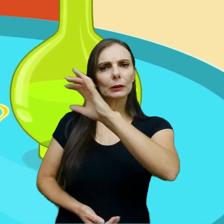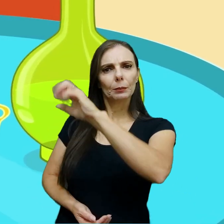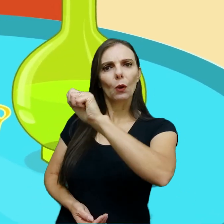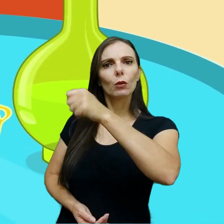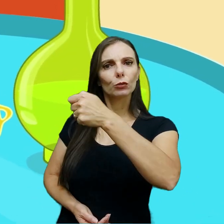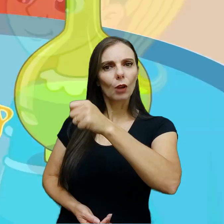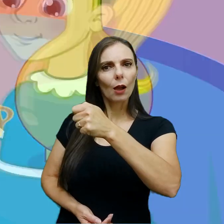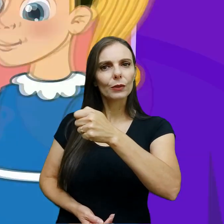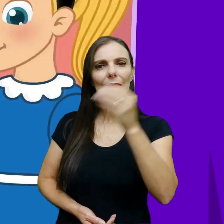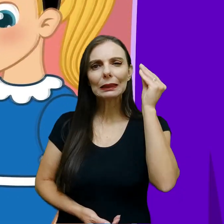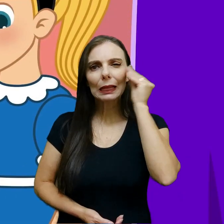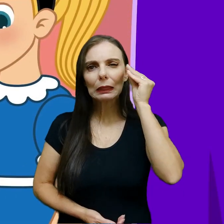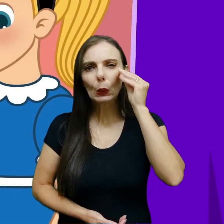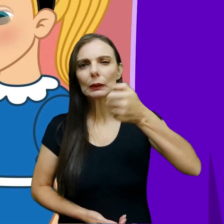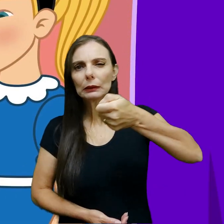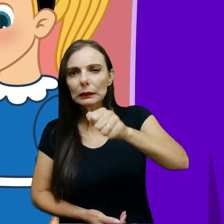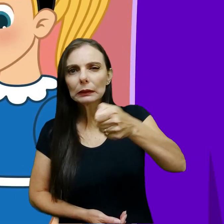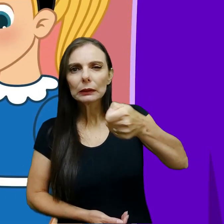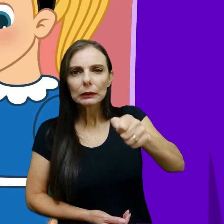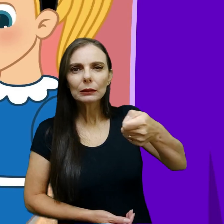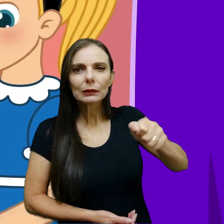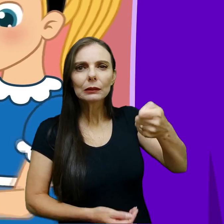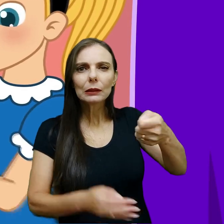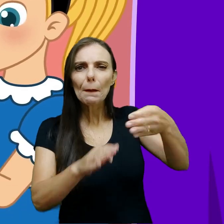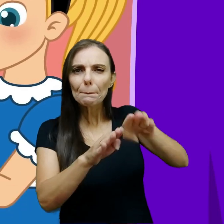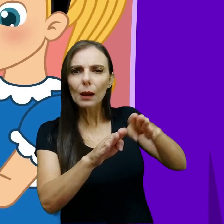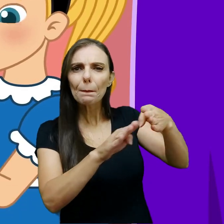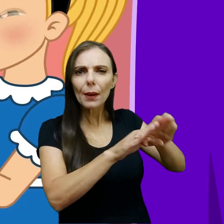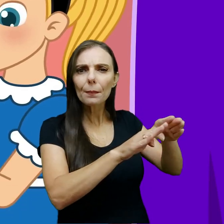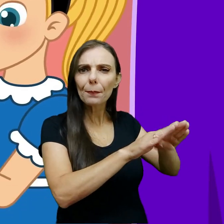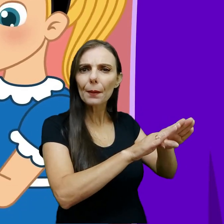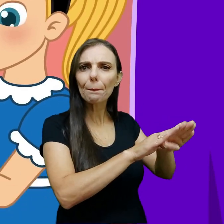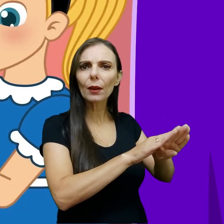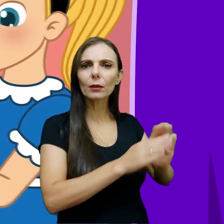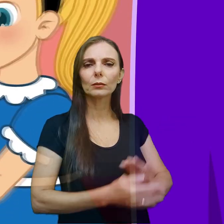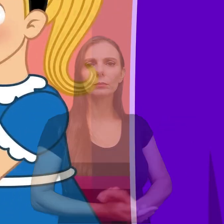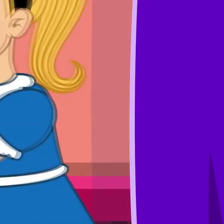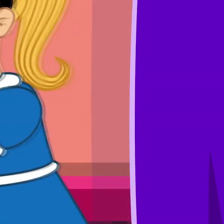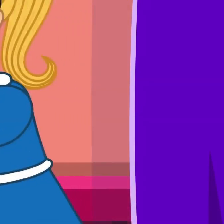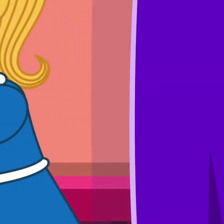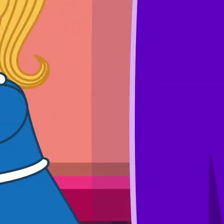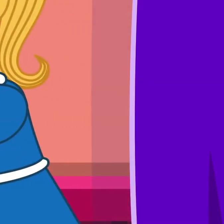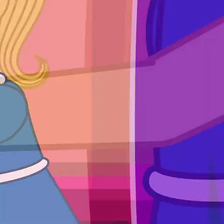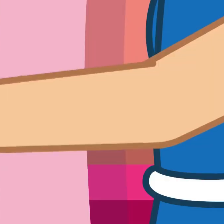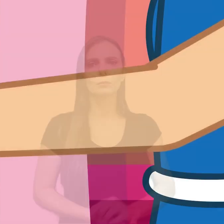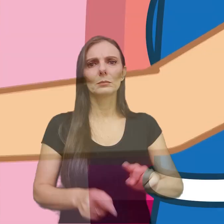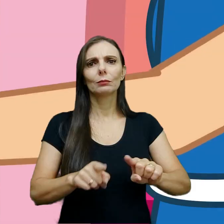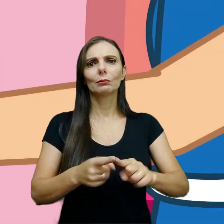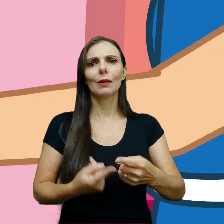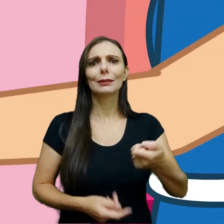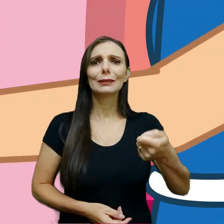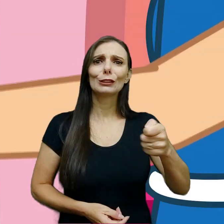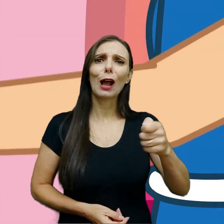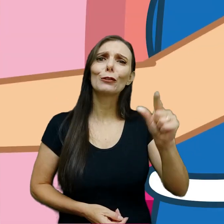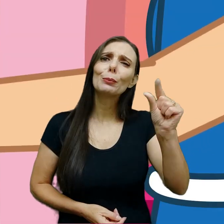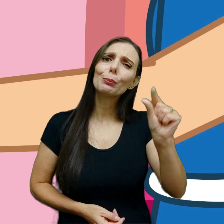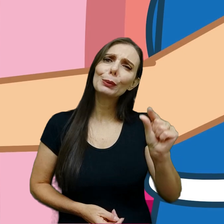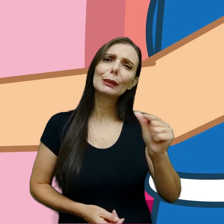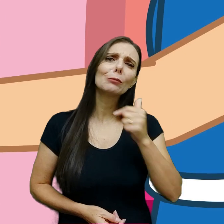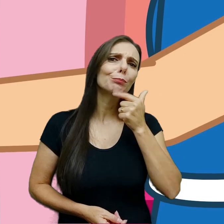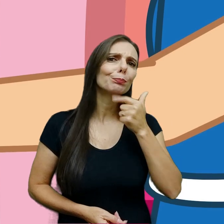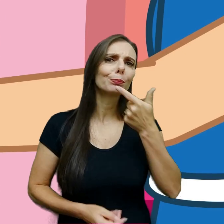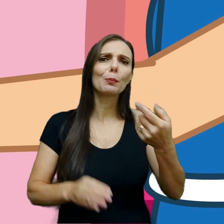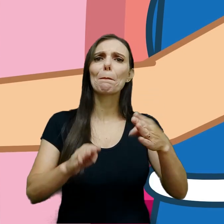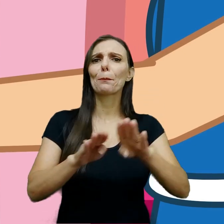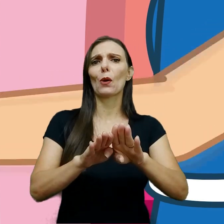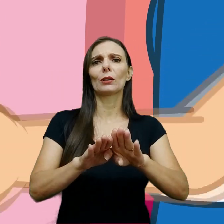Ela pegou a chave e tentou abrir todas as portas trancadas. Mas a chave era